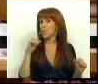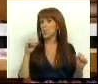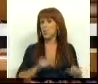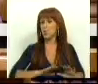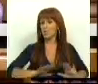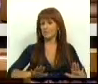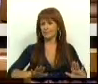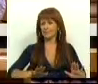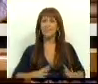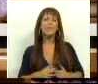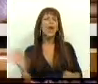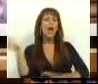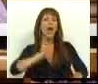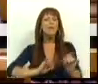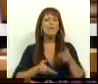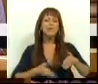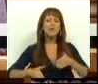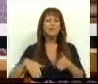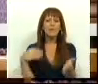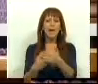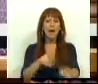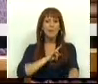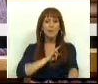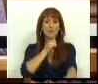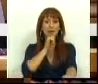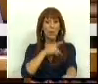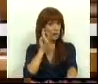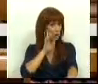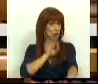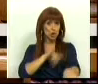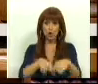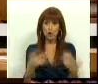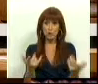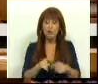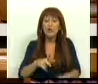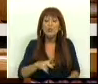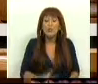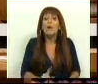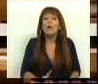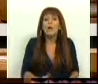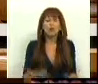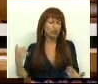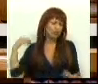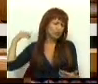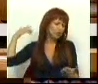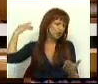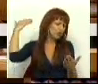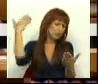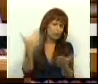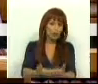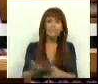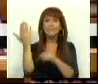mau. A preparação do caminho para a privatização da água, senhoras e senhores deputados, em Portugal, já vem de longa